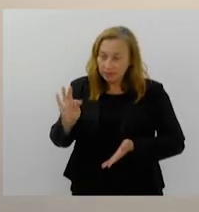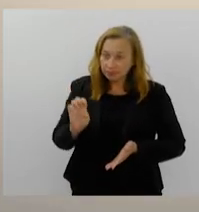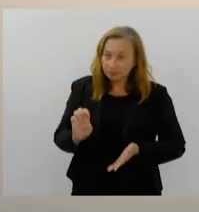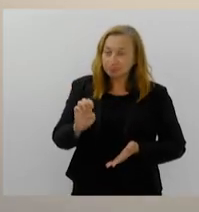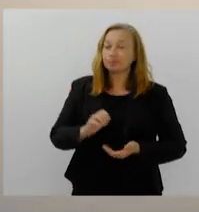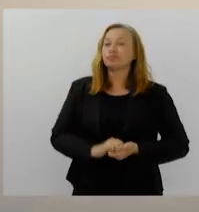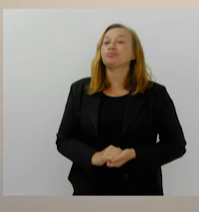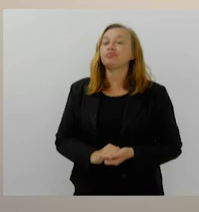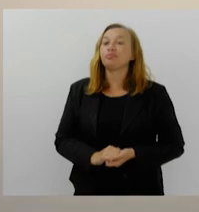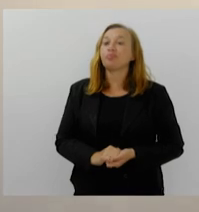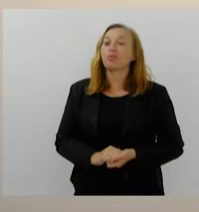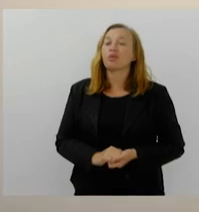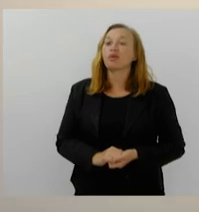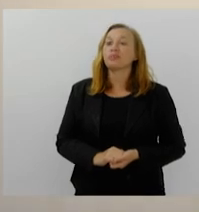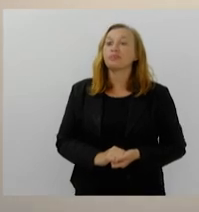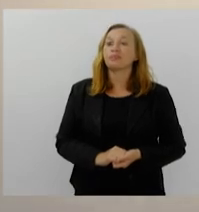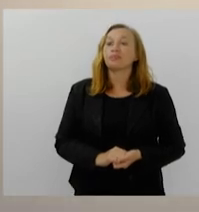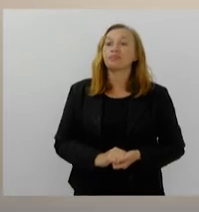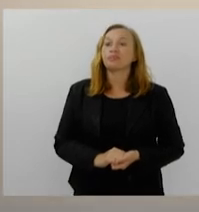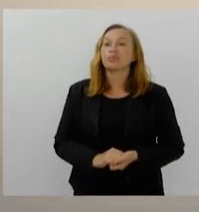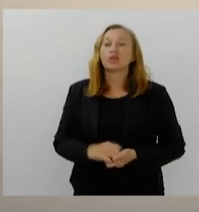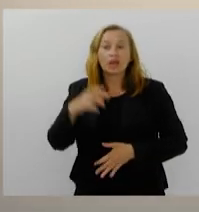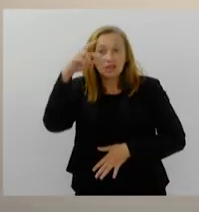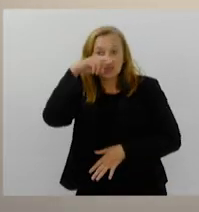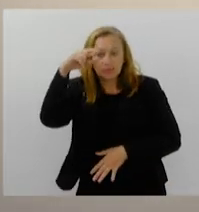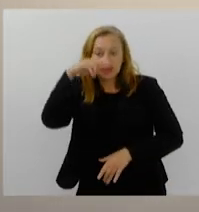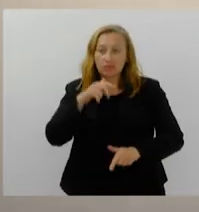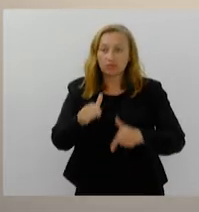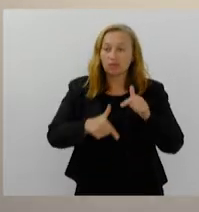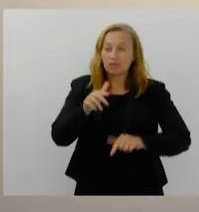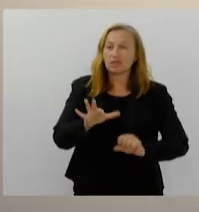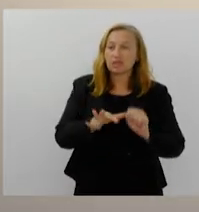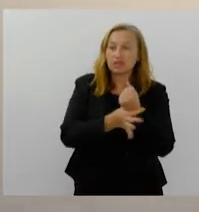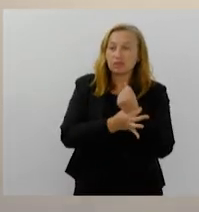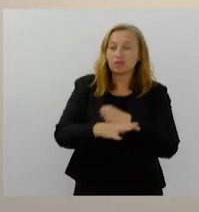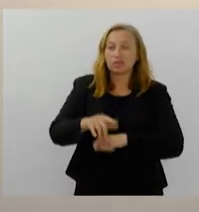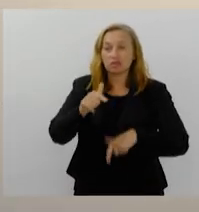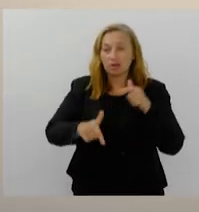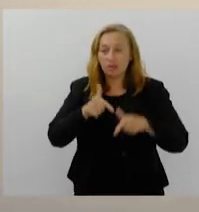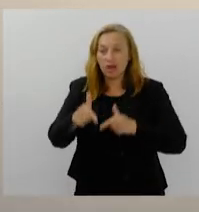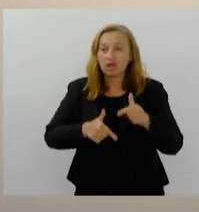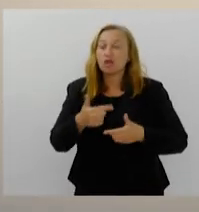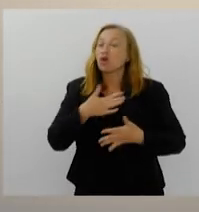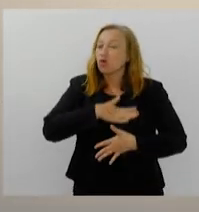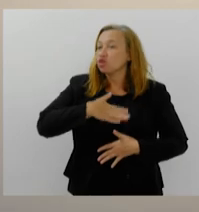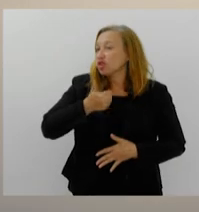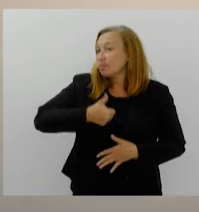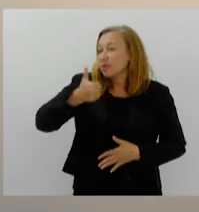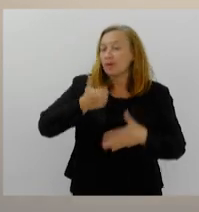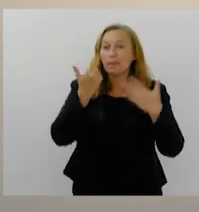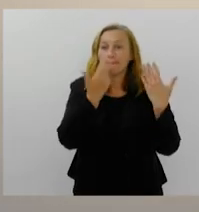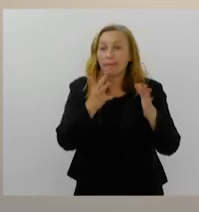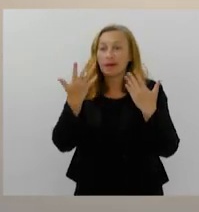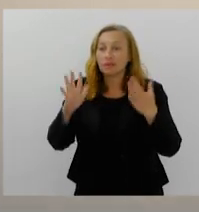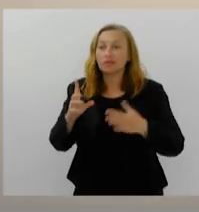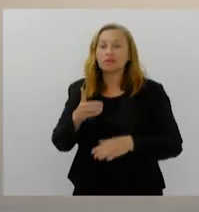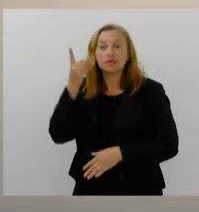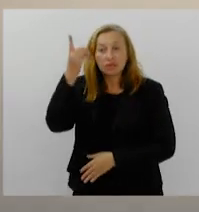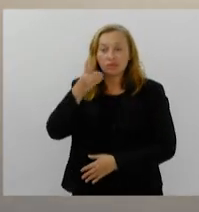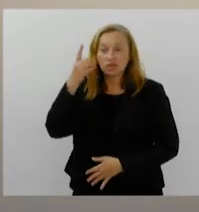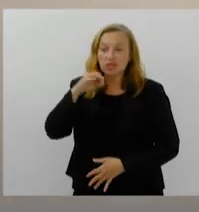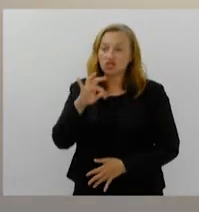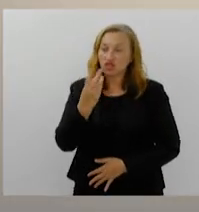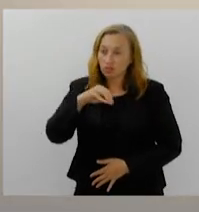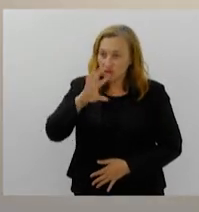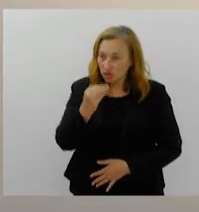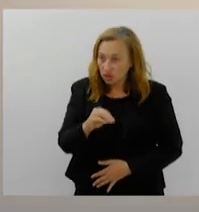na função de especialista em inspeção do trabalho e segurança e saúde do trabalho. Eu gostaria primeiramente de parabenizar o deputado Chico